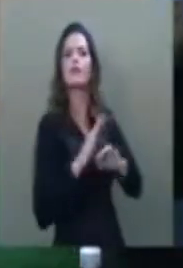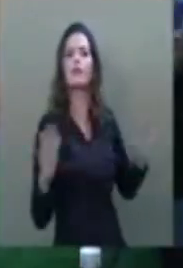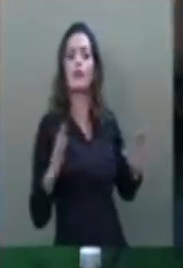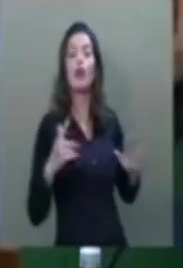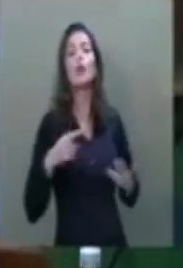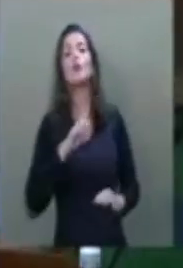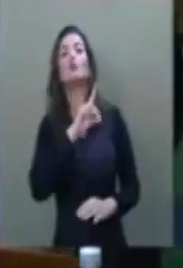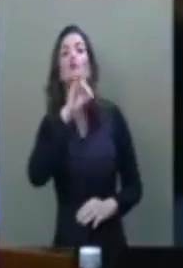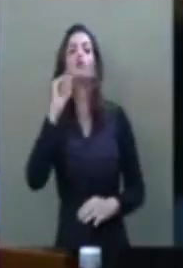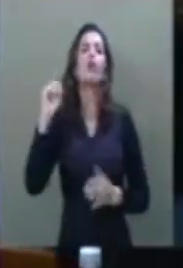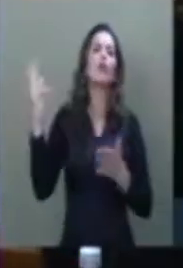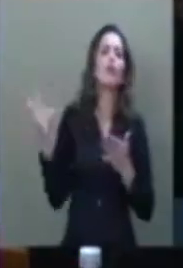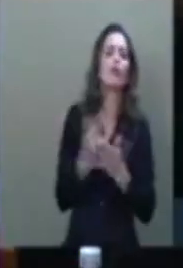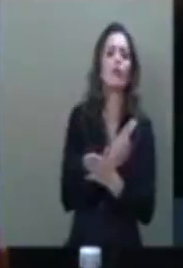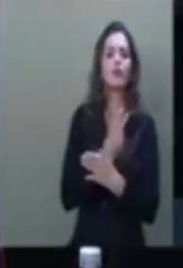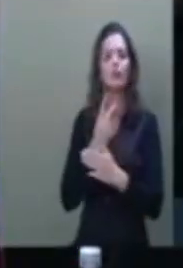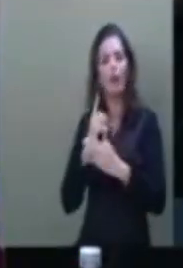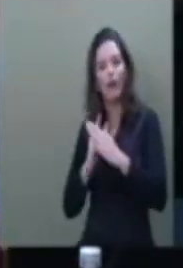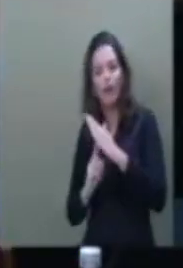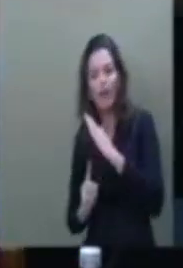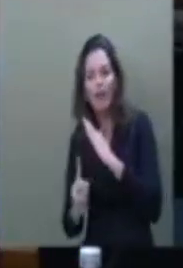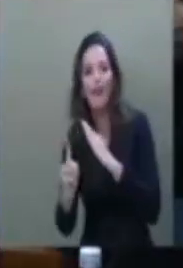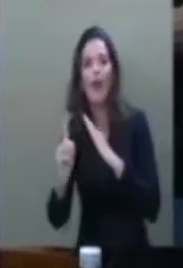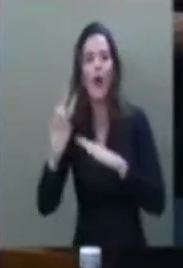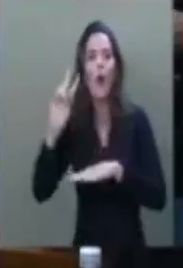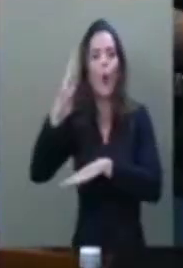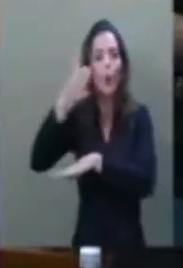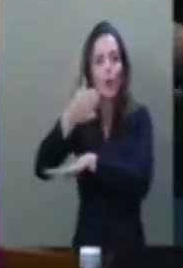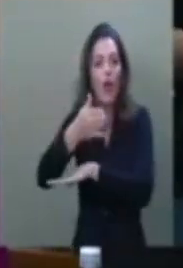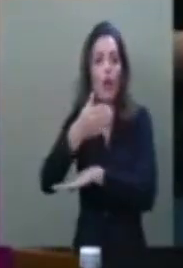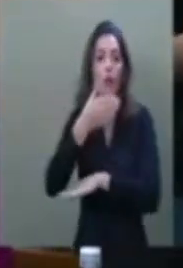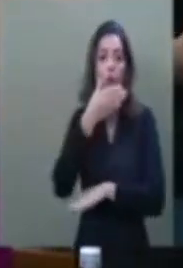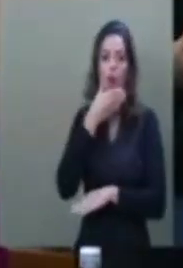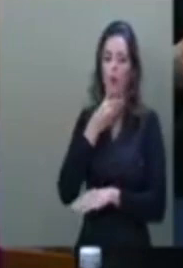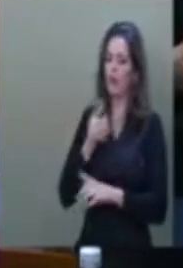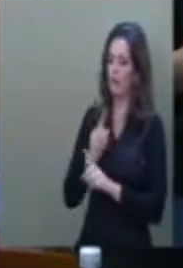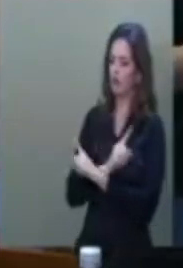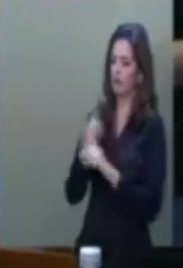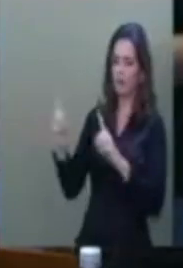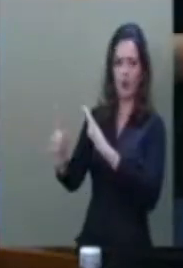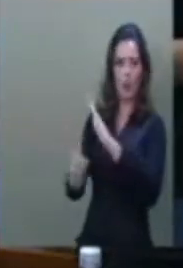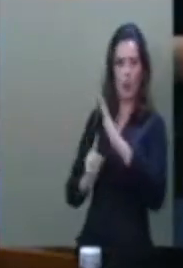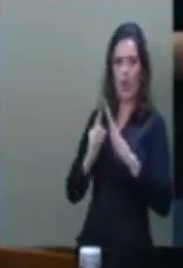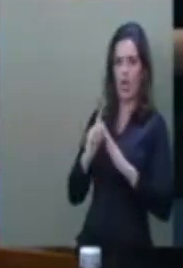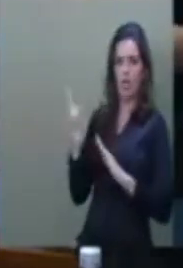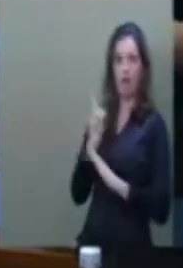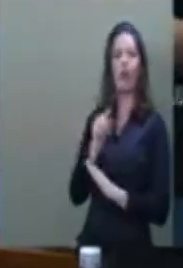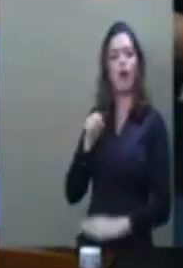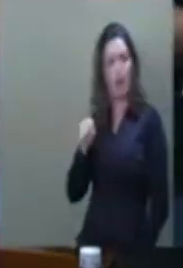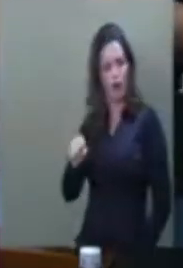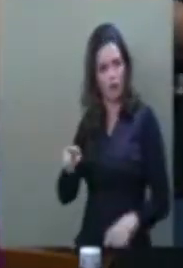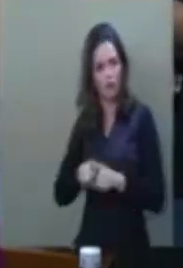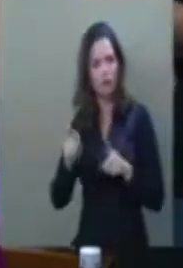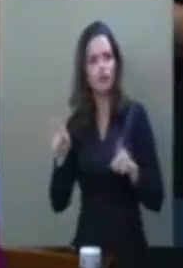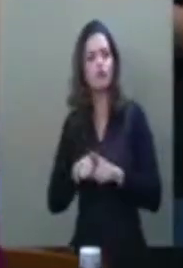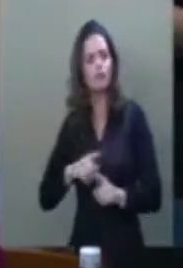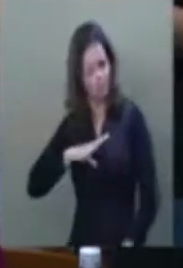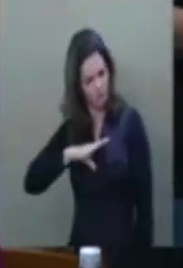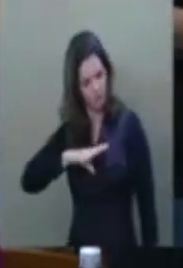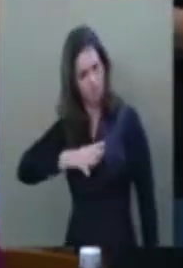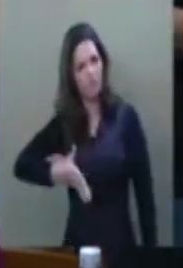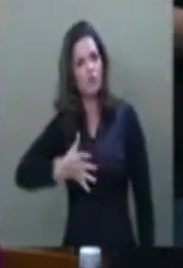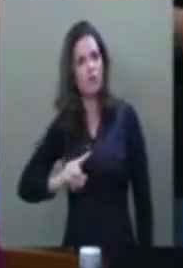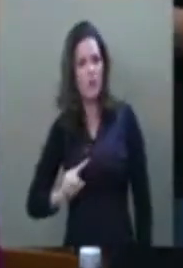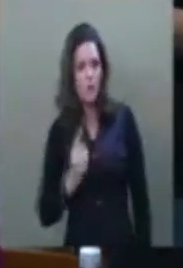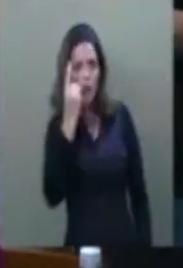por um gerente sob a justificativa de que era negra, ela foi também a primeira